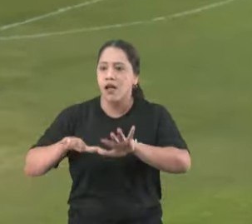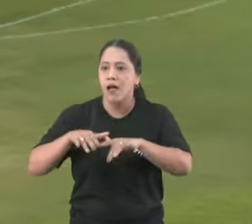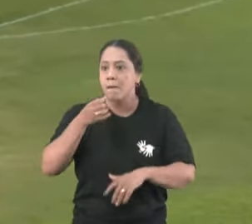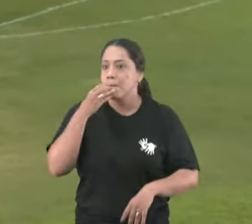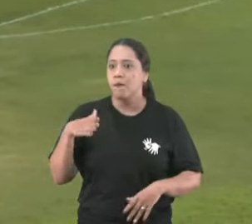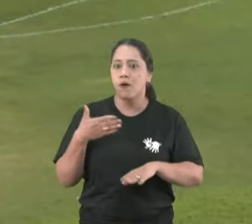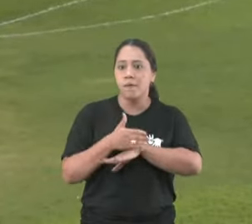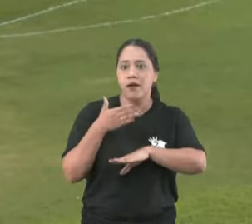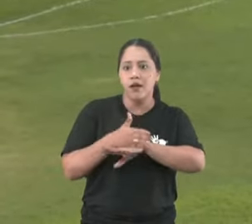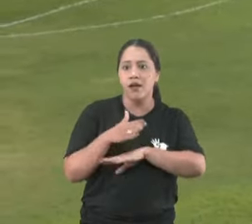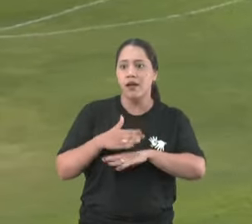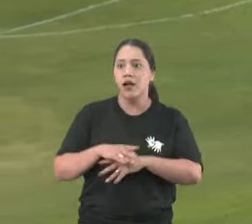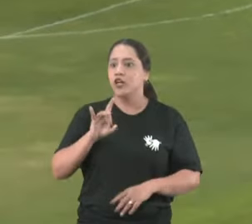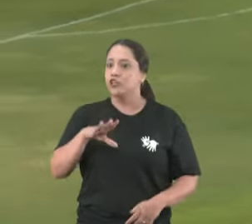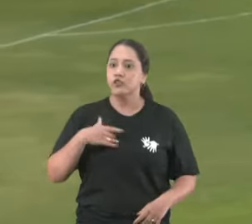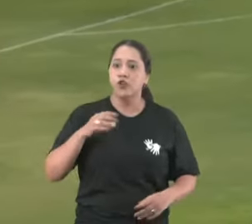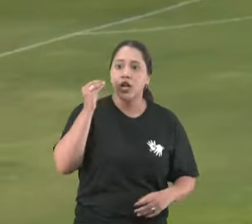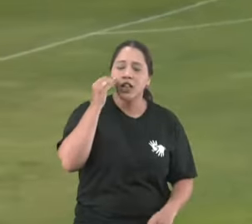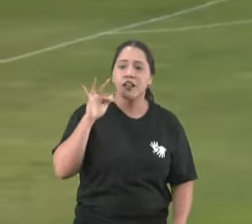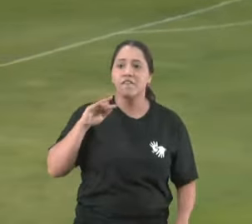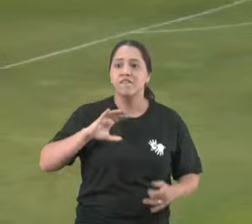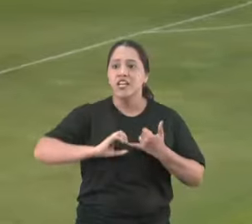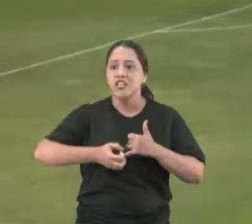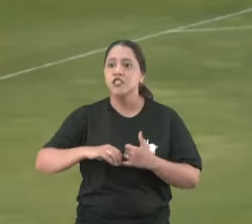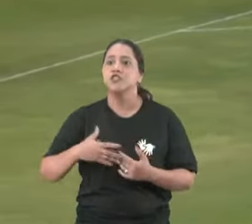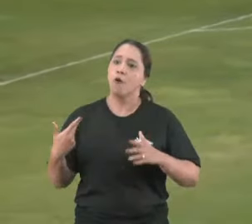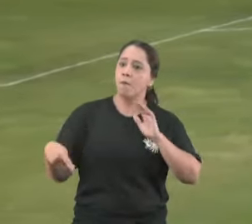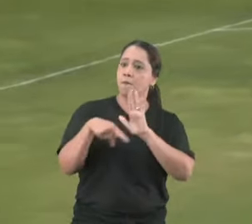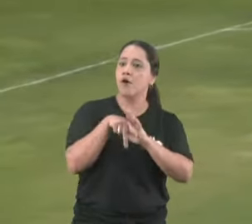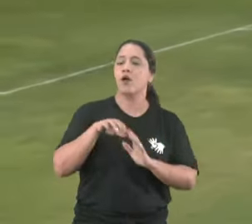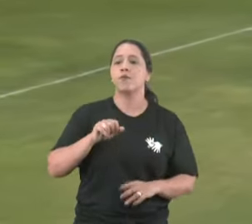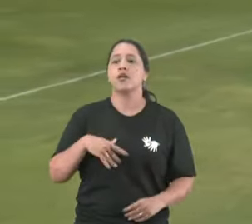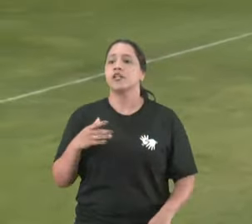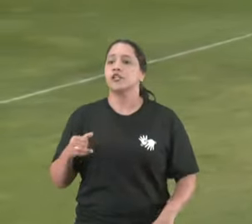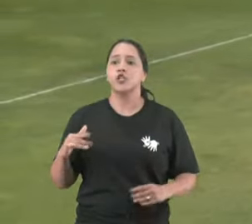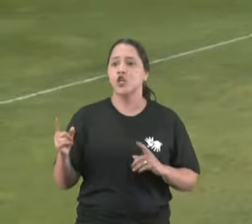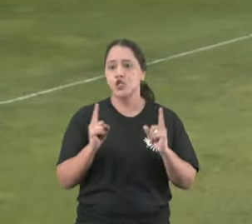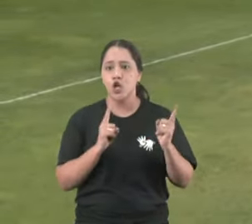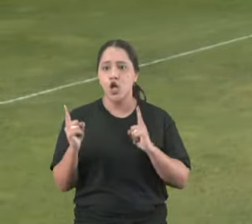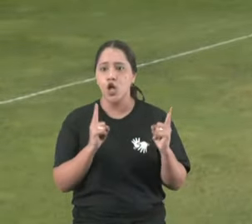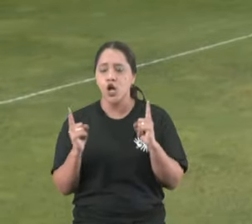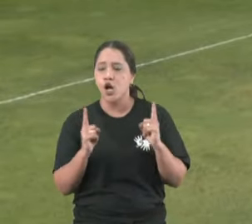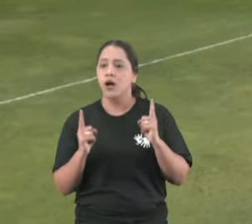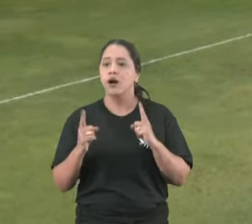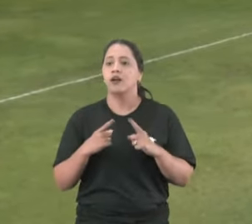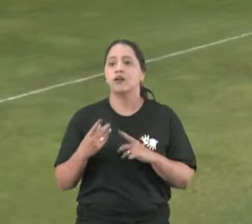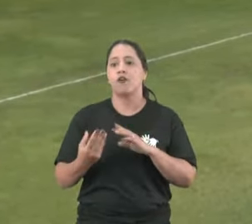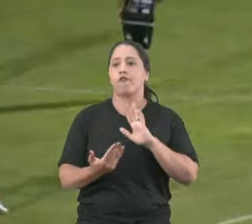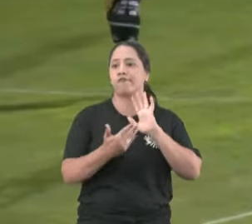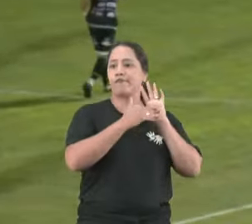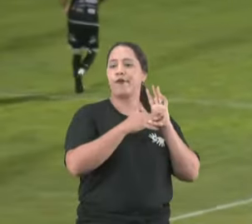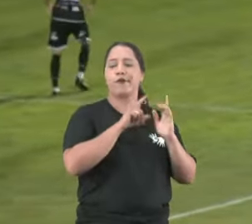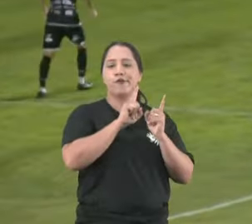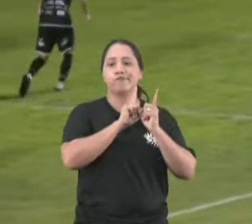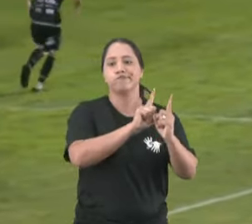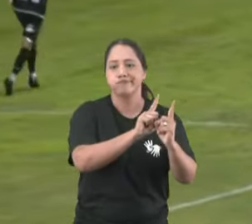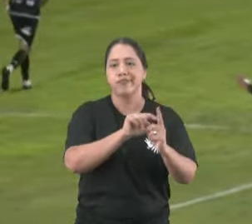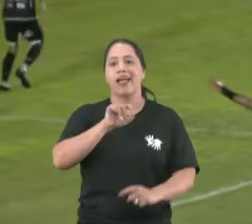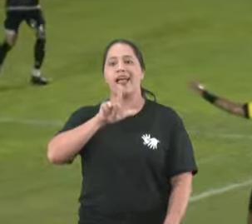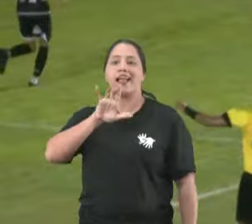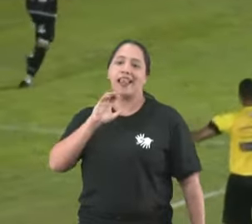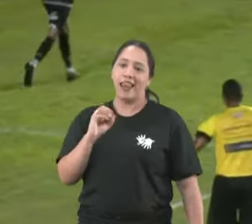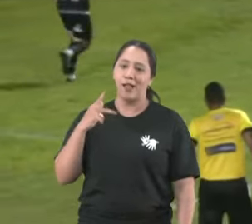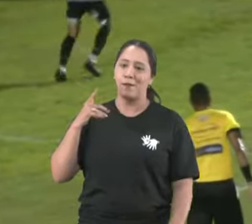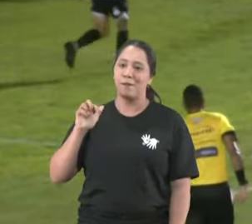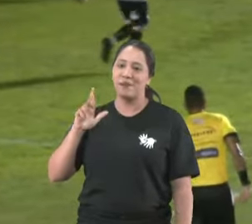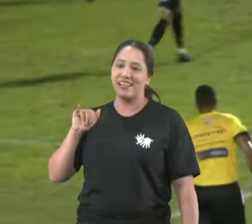Edilson, ele precisa recolher, solta para o Feijão, tabela com o próprio Edilson, tenta levar para a linha de fundo, chega a primeira marcação, Léo Pereira